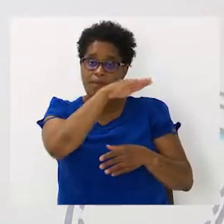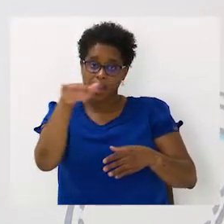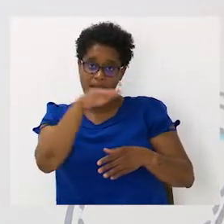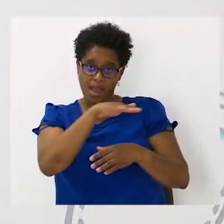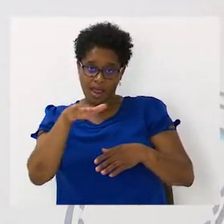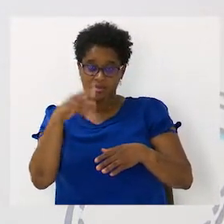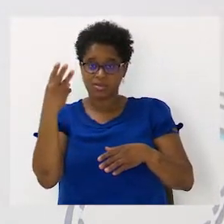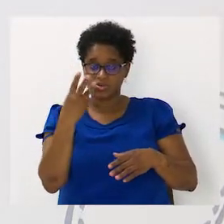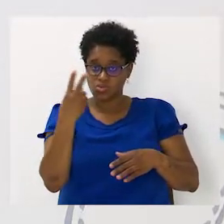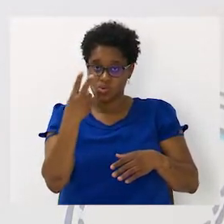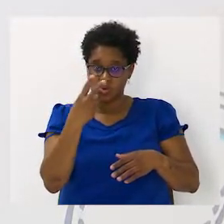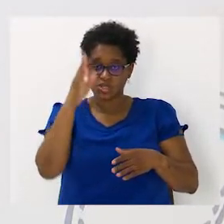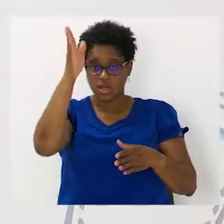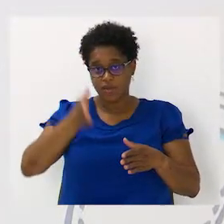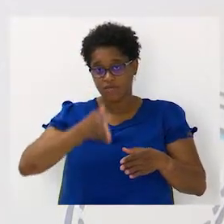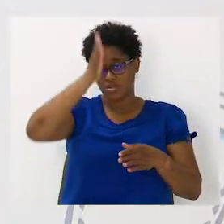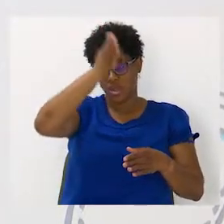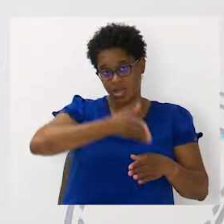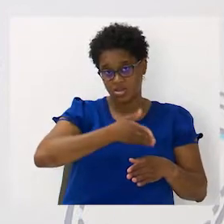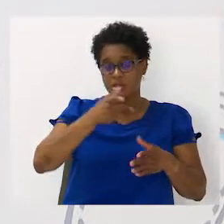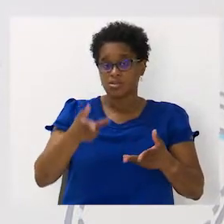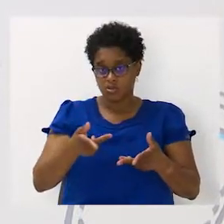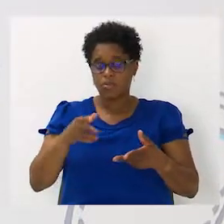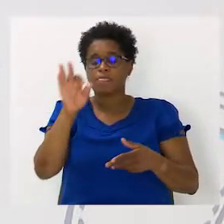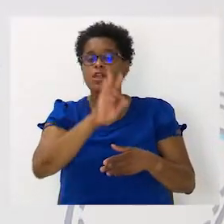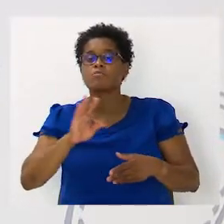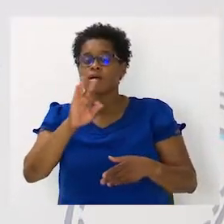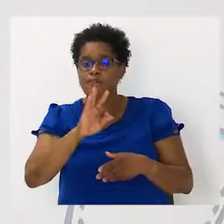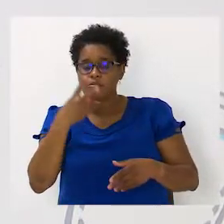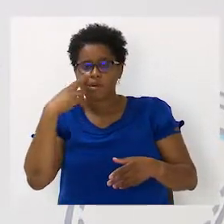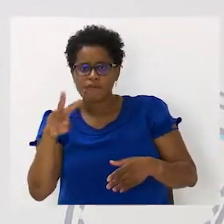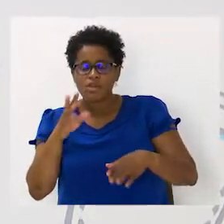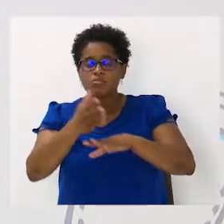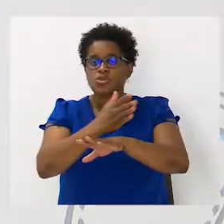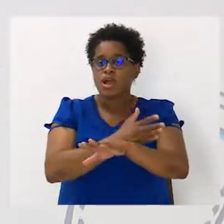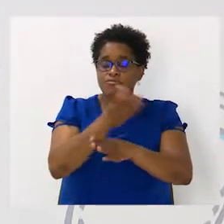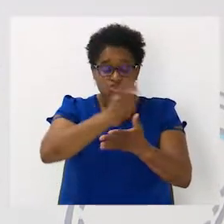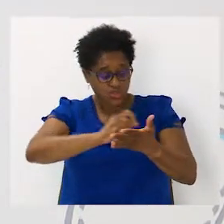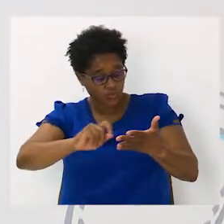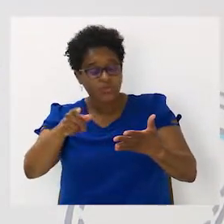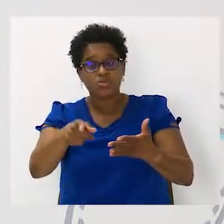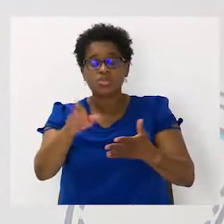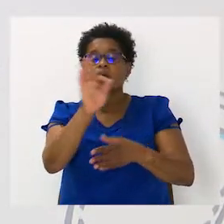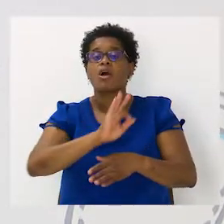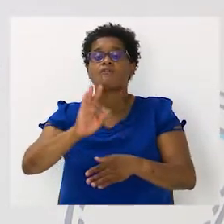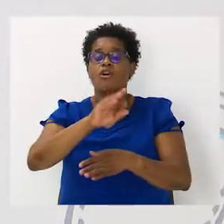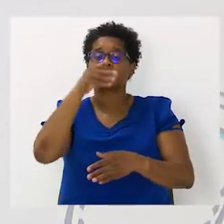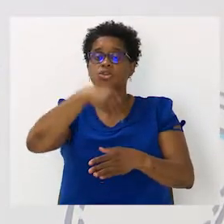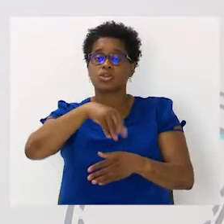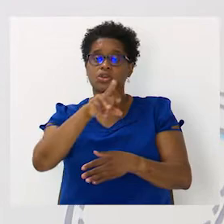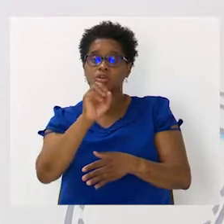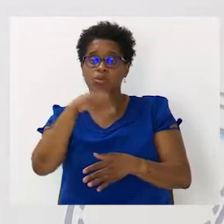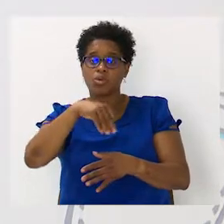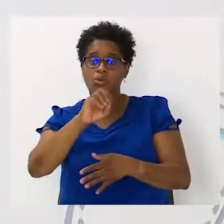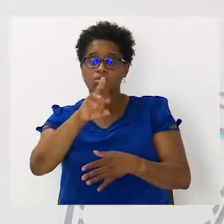as duas transversais. De uma forma que nós já vimos anteriormente, escrito isso na forma de